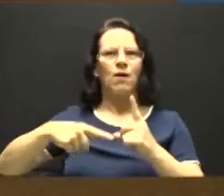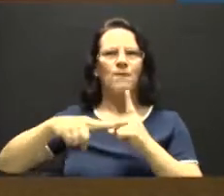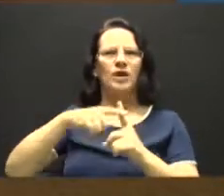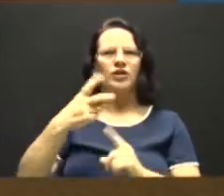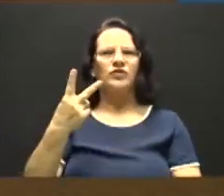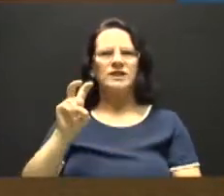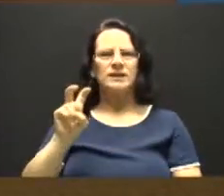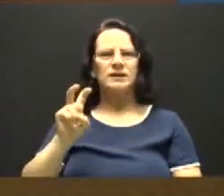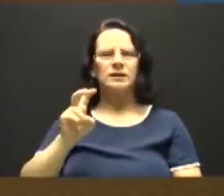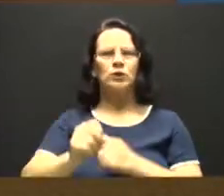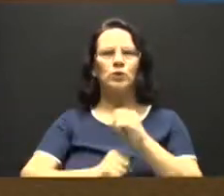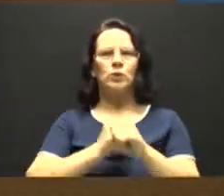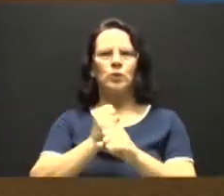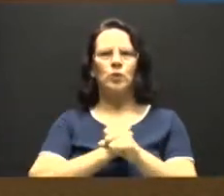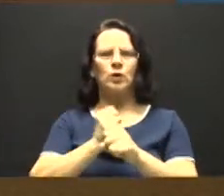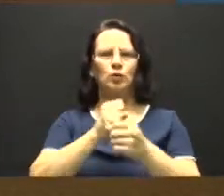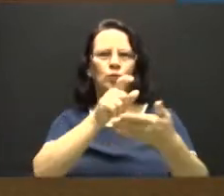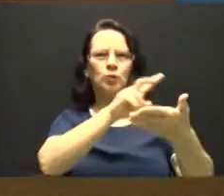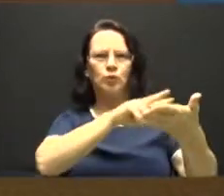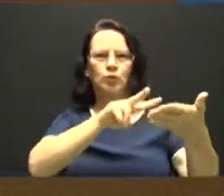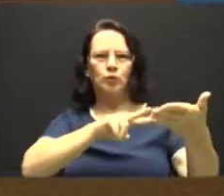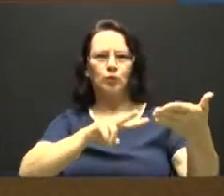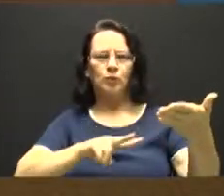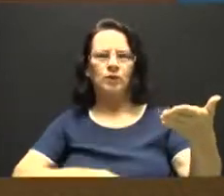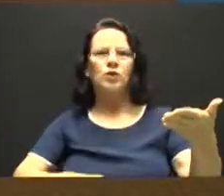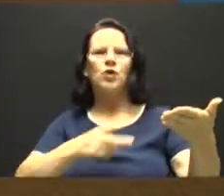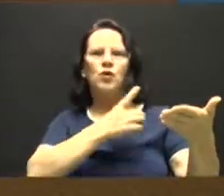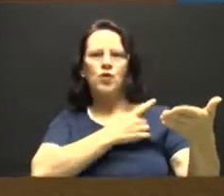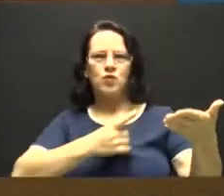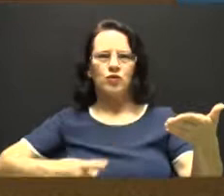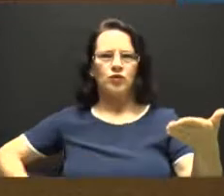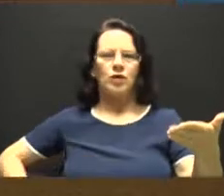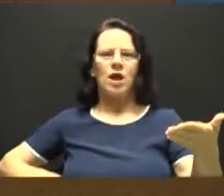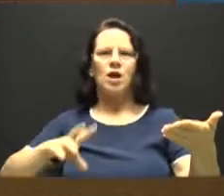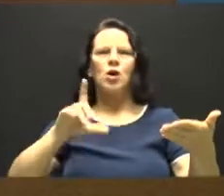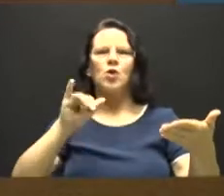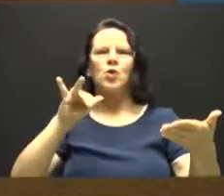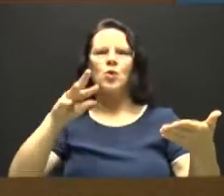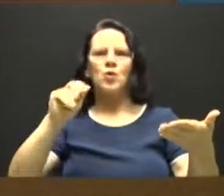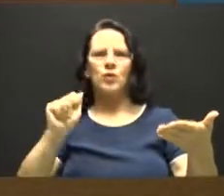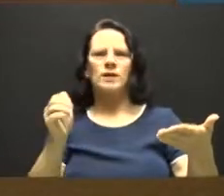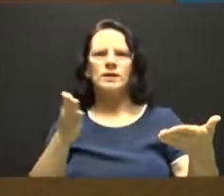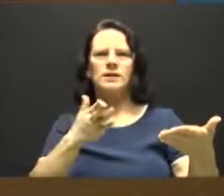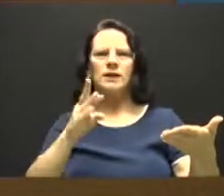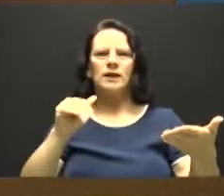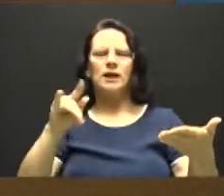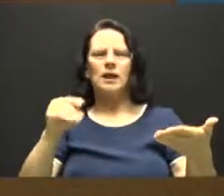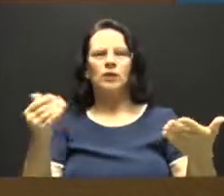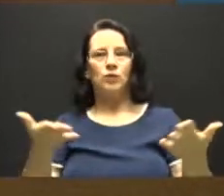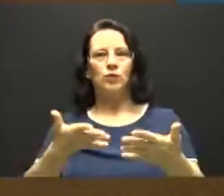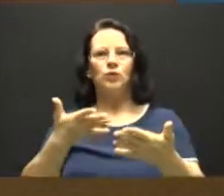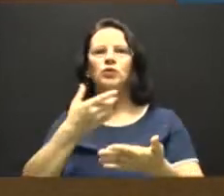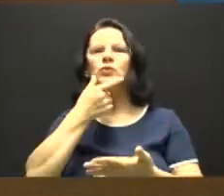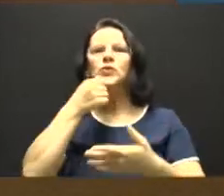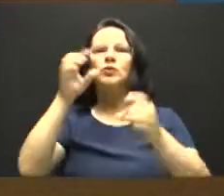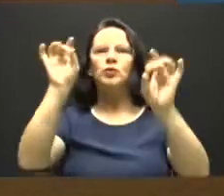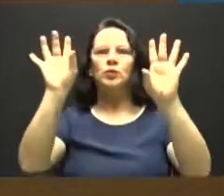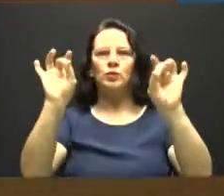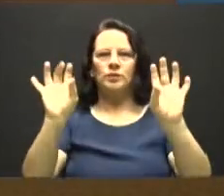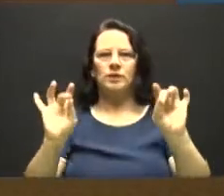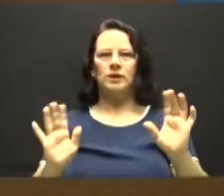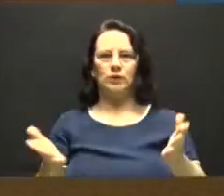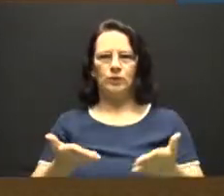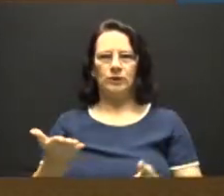anos por tudo isso o reverendíssimo senhor diácono luís carlos nunes de santana é o orador oficial deste ato